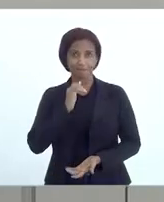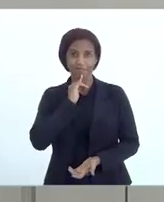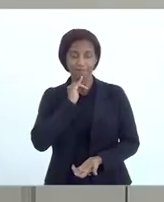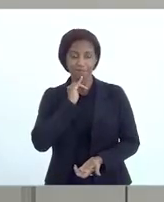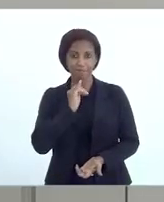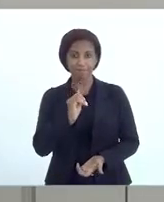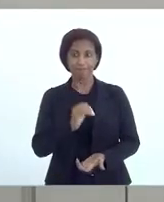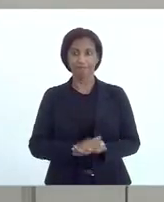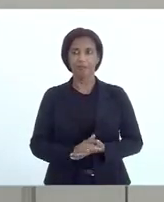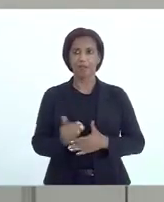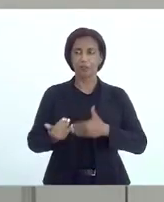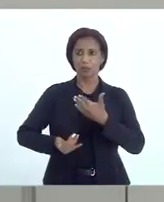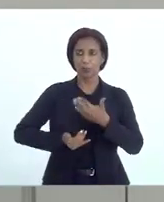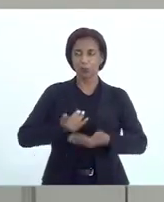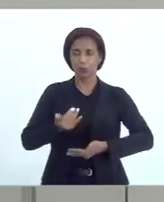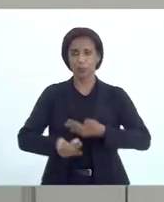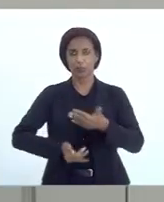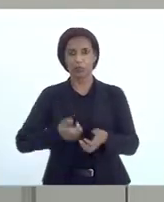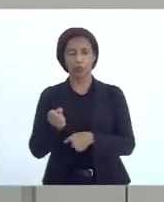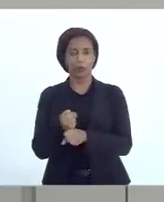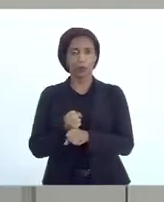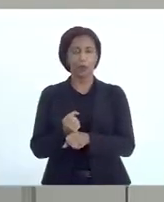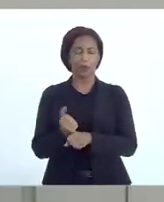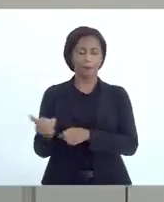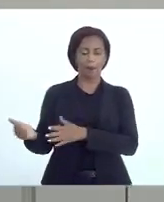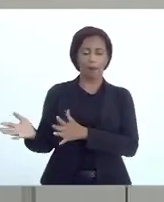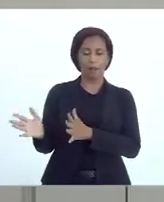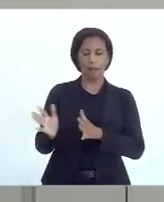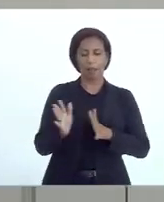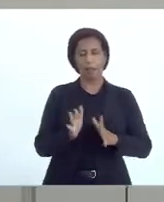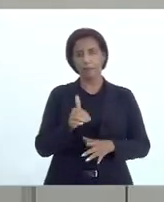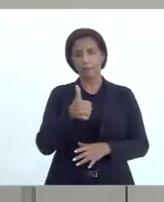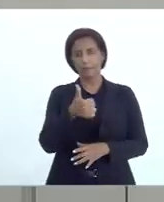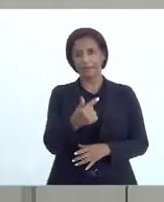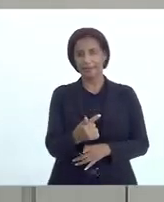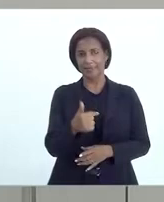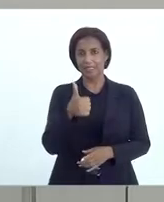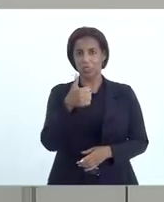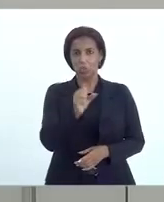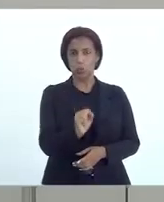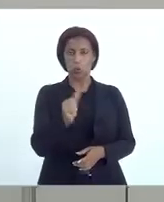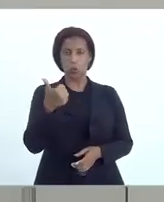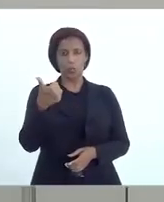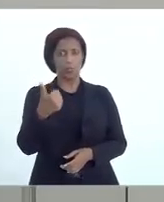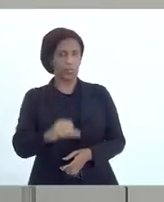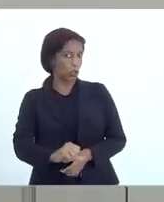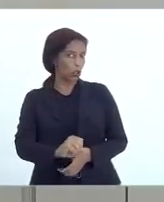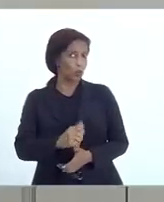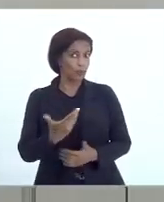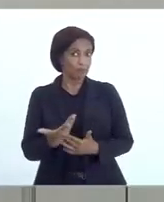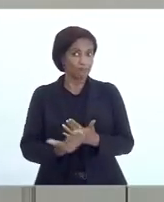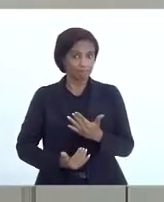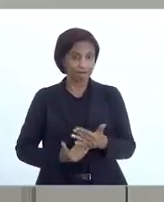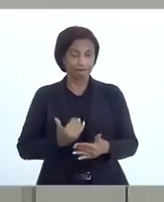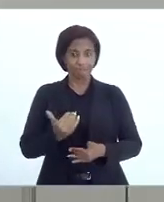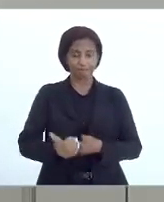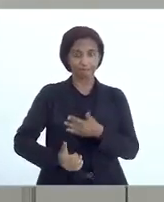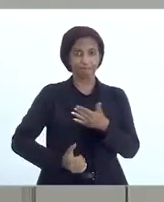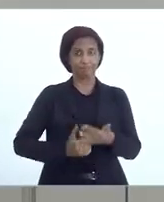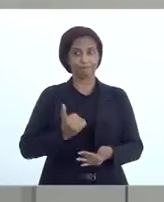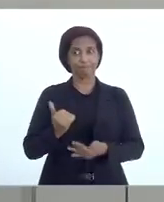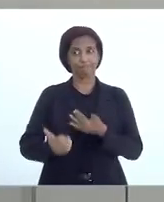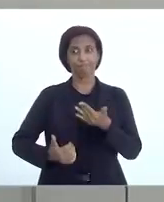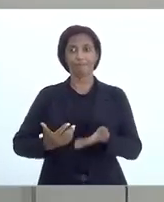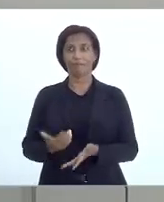infelizmente Ao decorrer desses anos foram passando 17 18 19 fomos